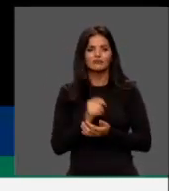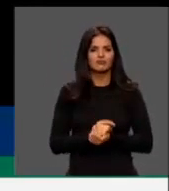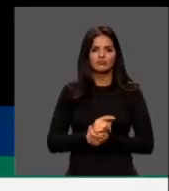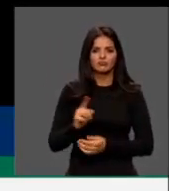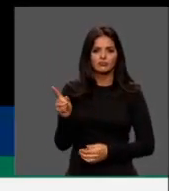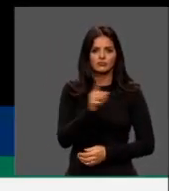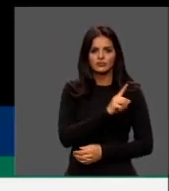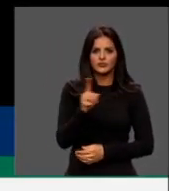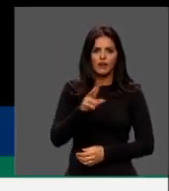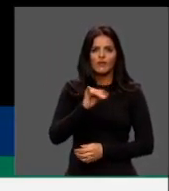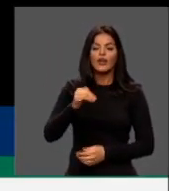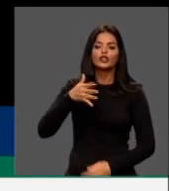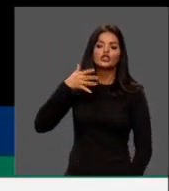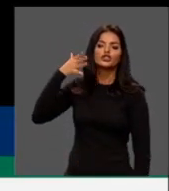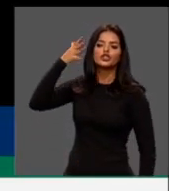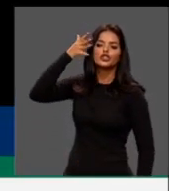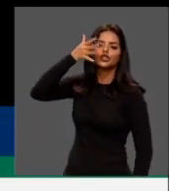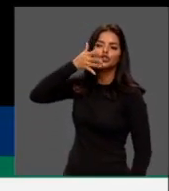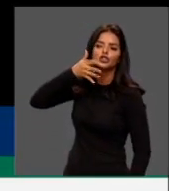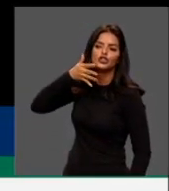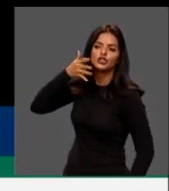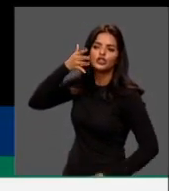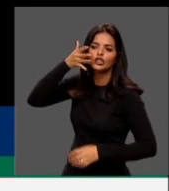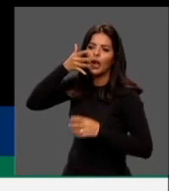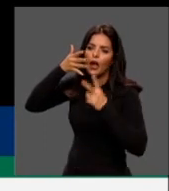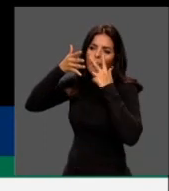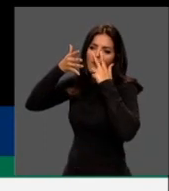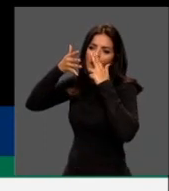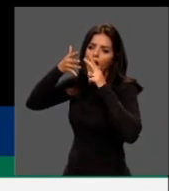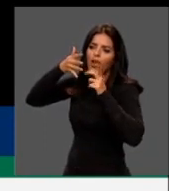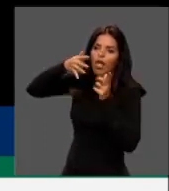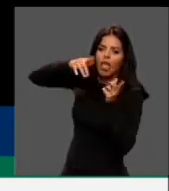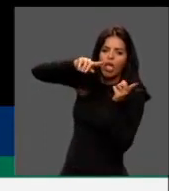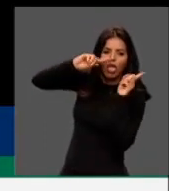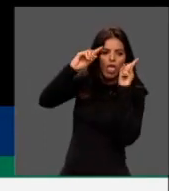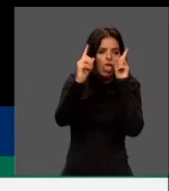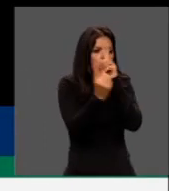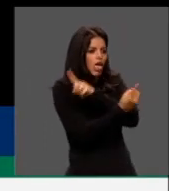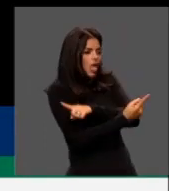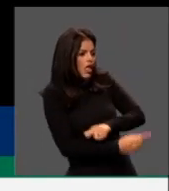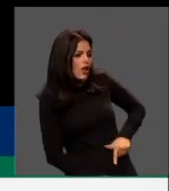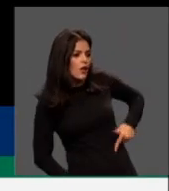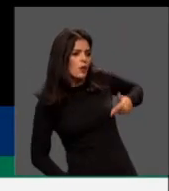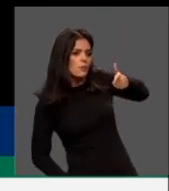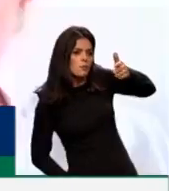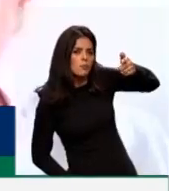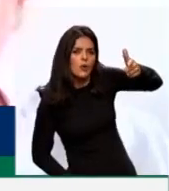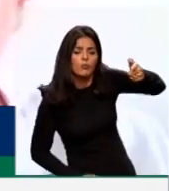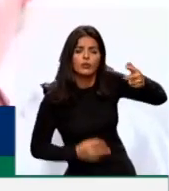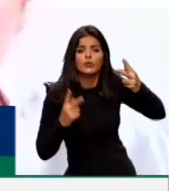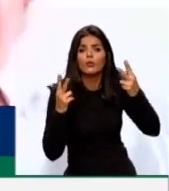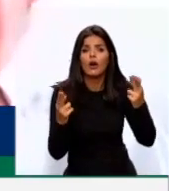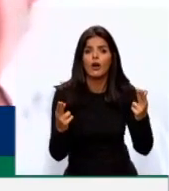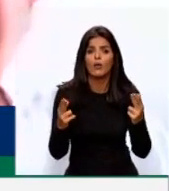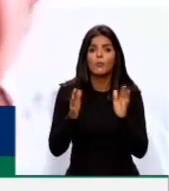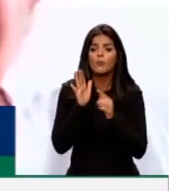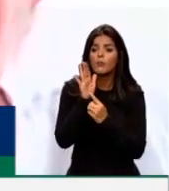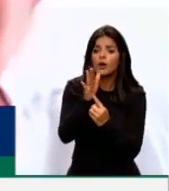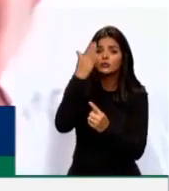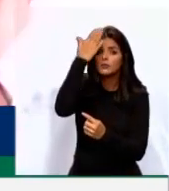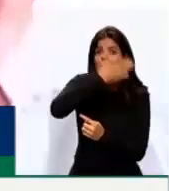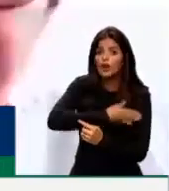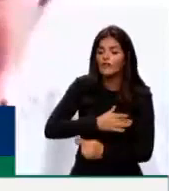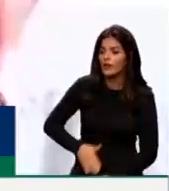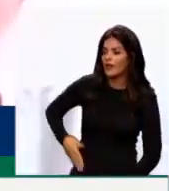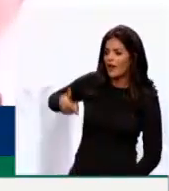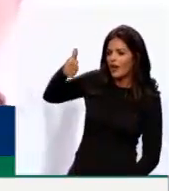em hematomas, ele acaba por alargar estatísticas que mostram que no Brasil não tem balas perdidas, as balas sempre encontram